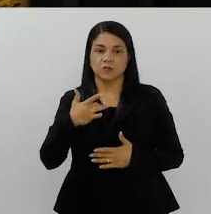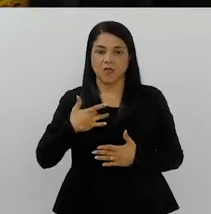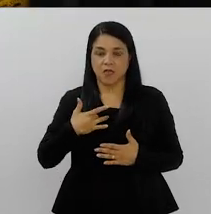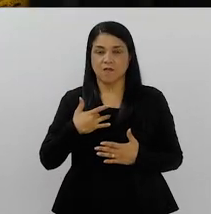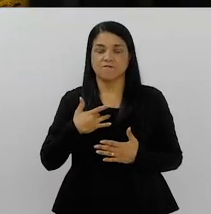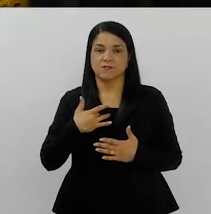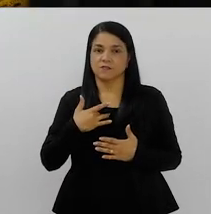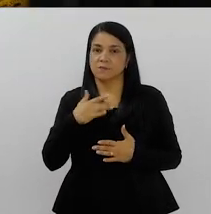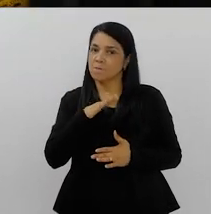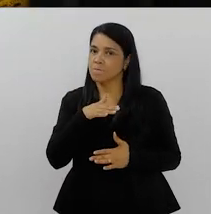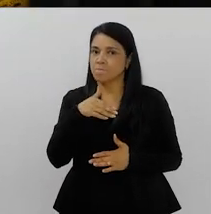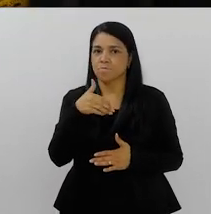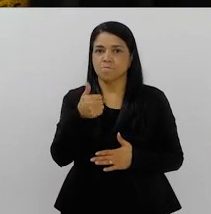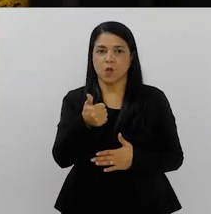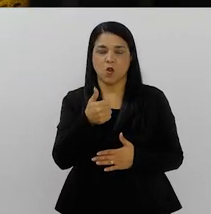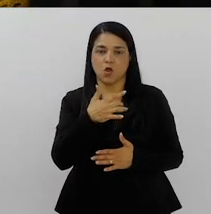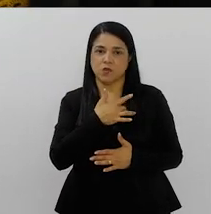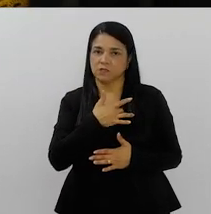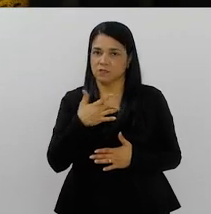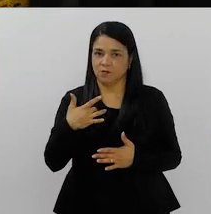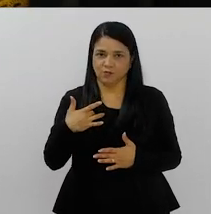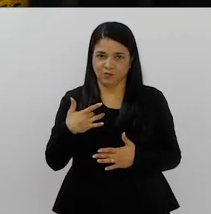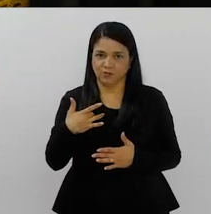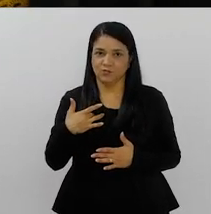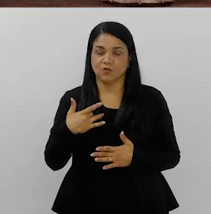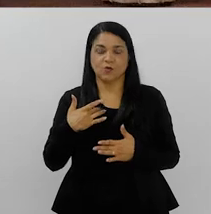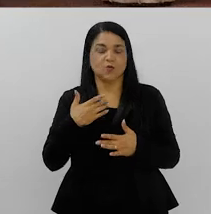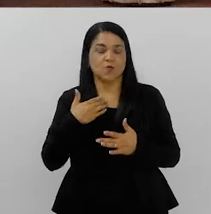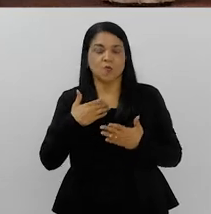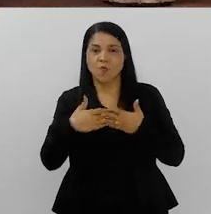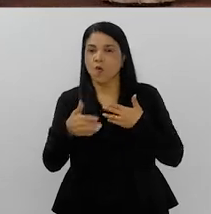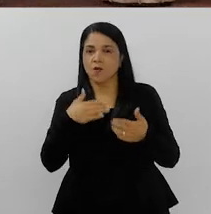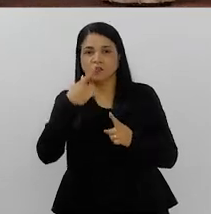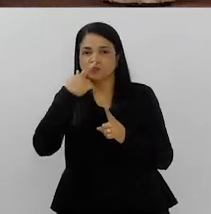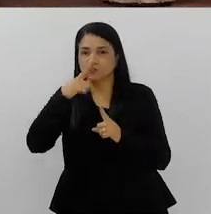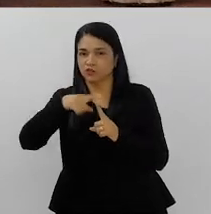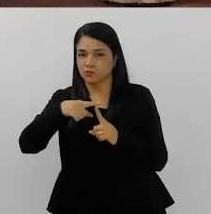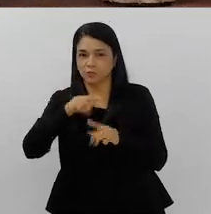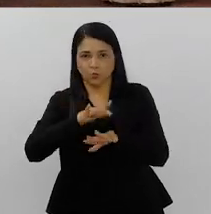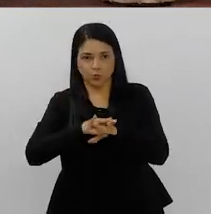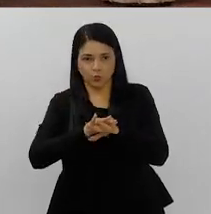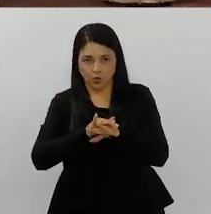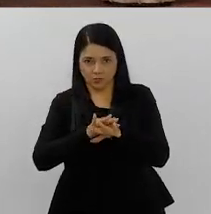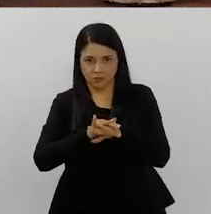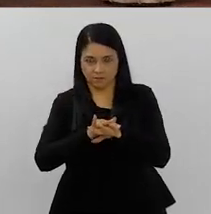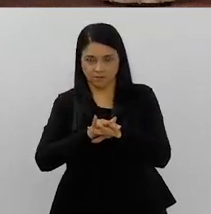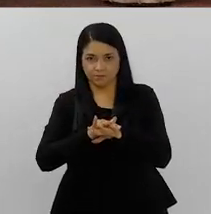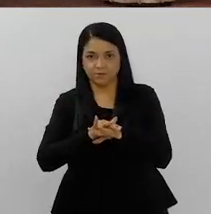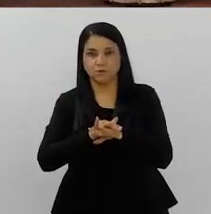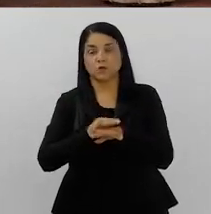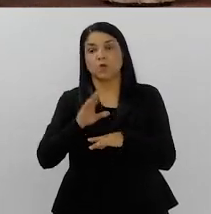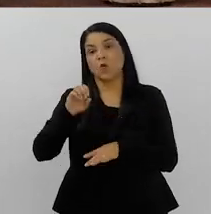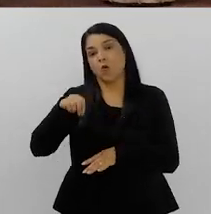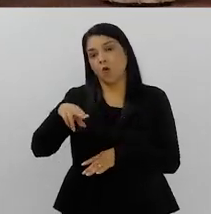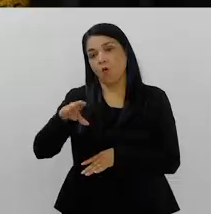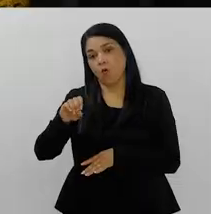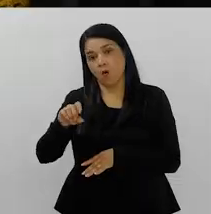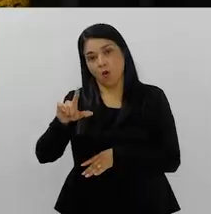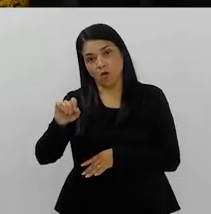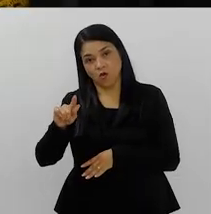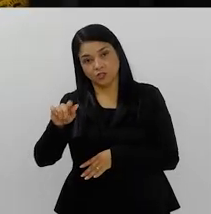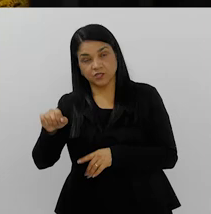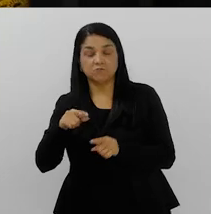benefícios inúmeros para qualquer tipo de de de doença que venha a acontecer doenças